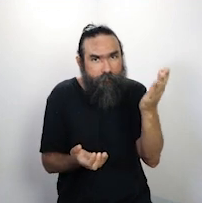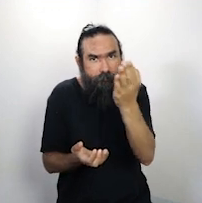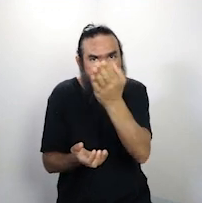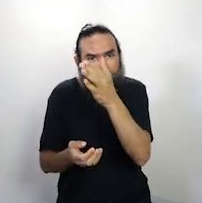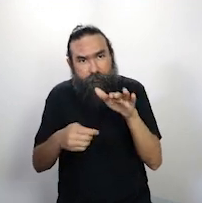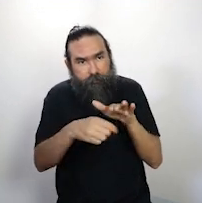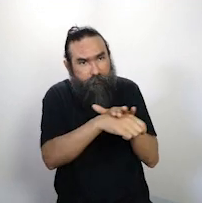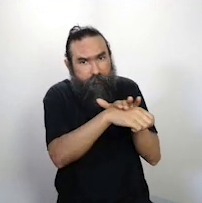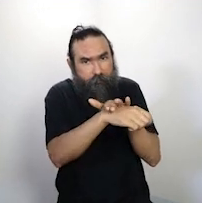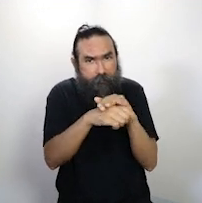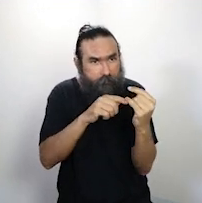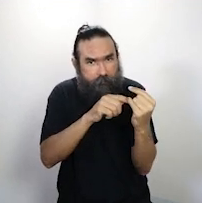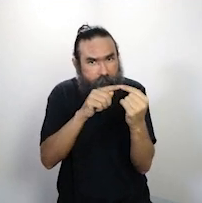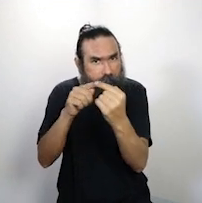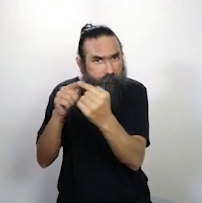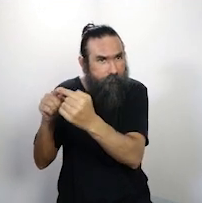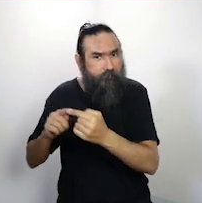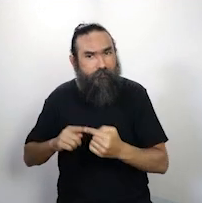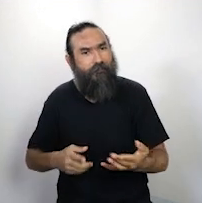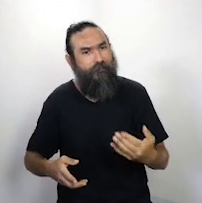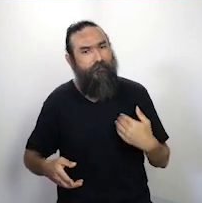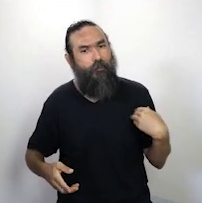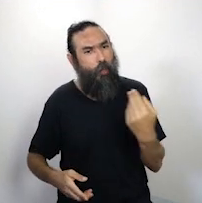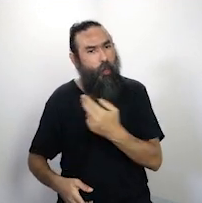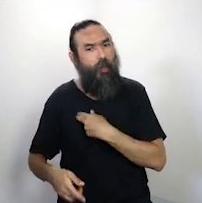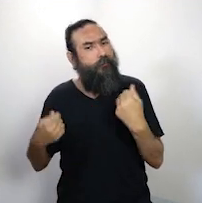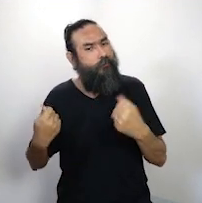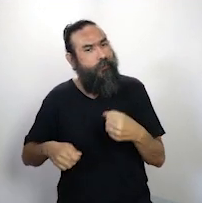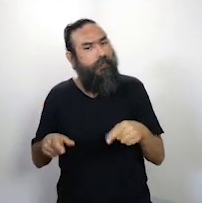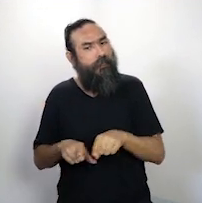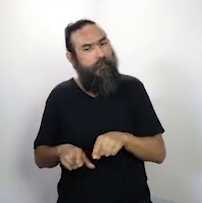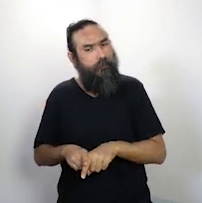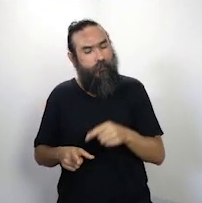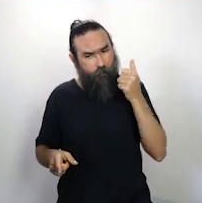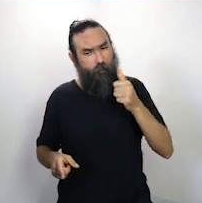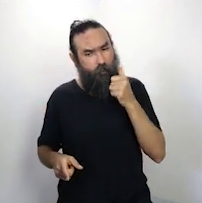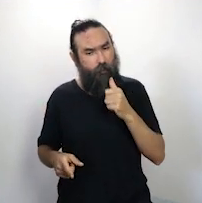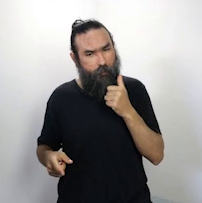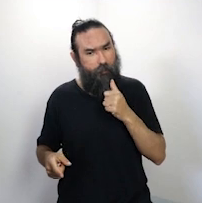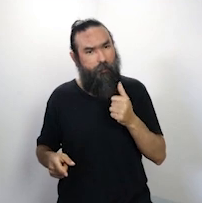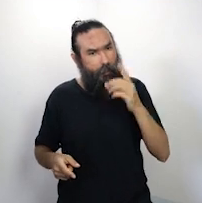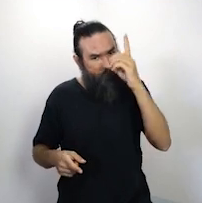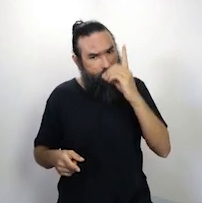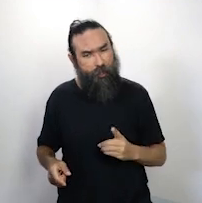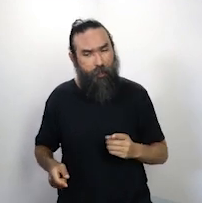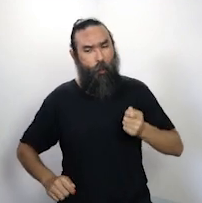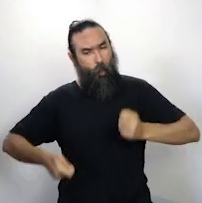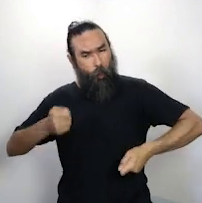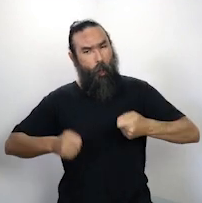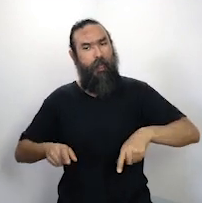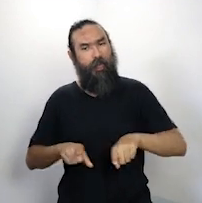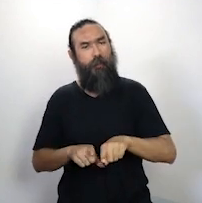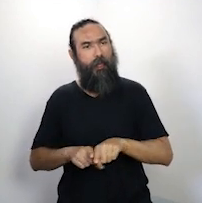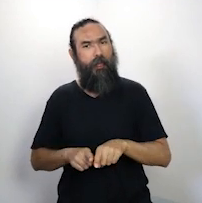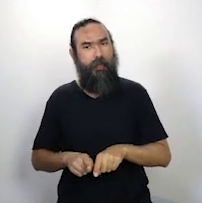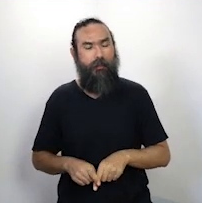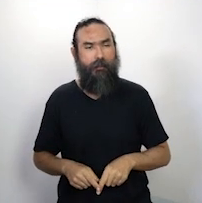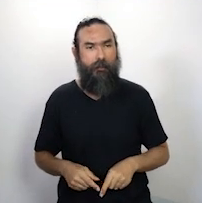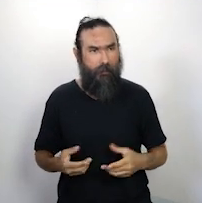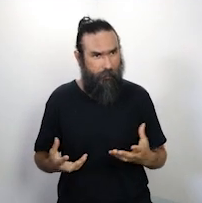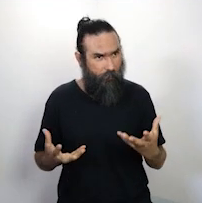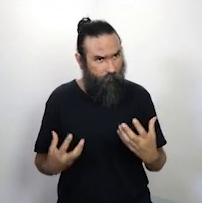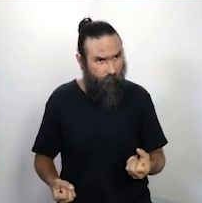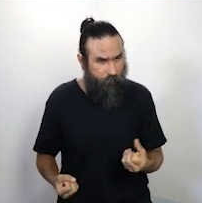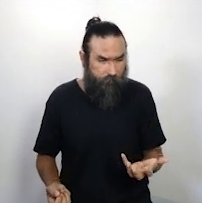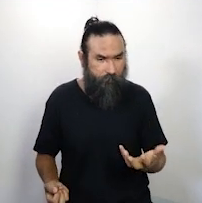maravilhosas, de ter um momento só delas para tocar, né, sem ninguém ali olhando, interferindo, e começaram a fazer isso indo para o